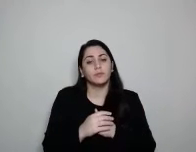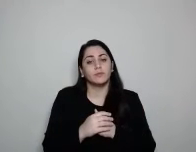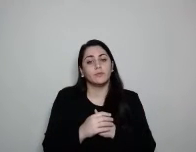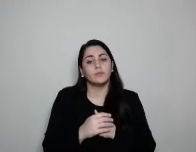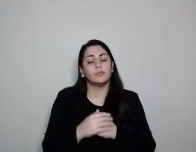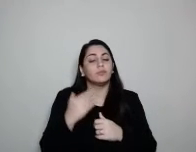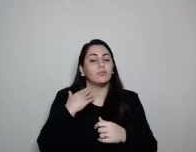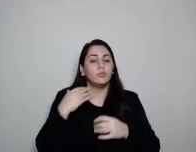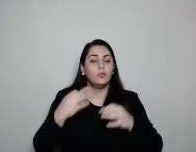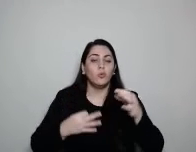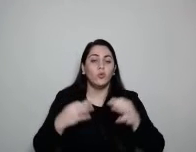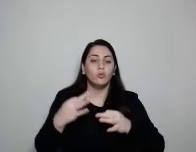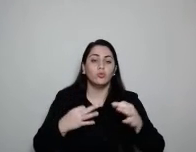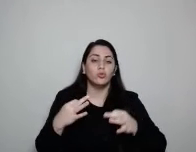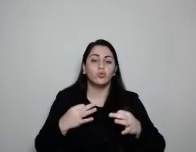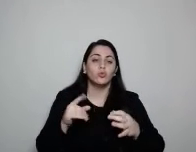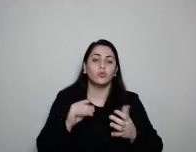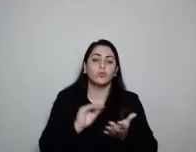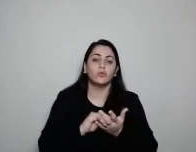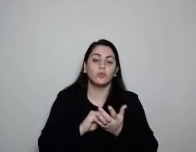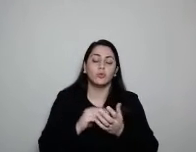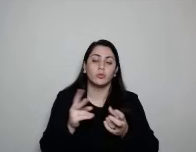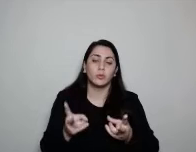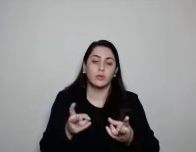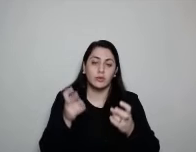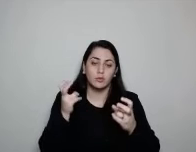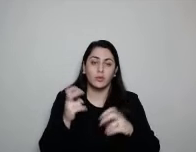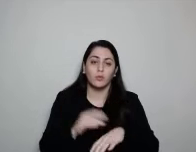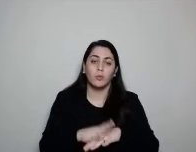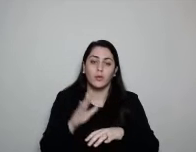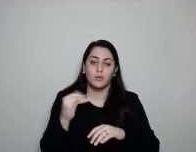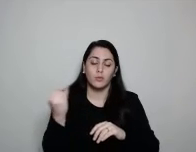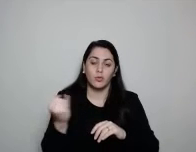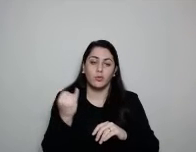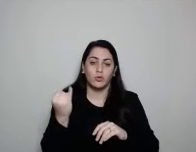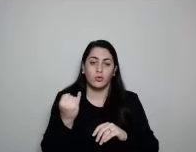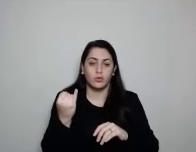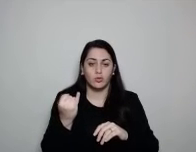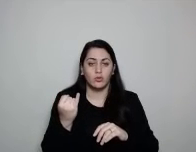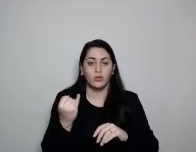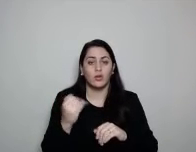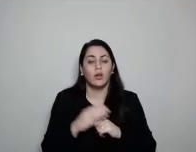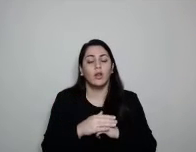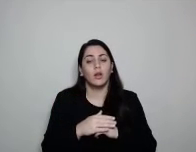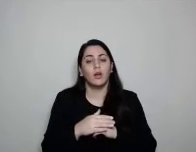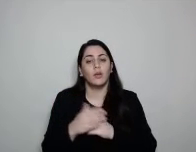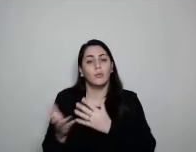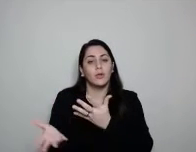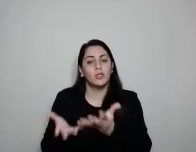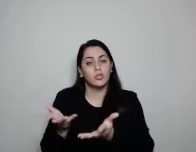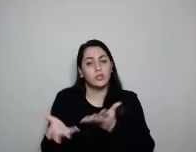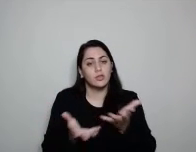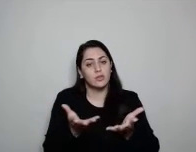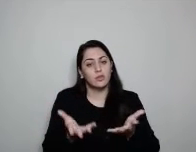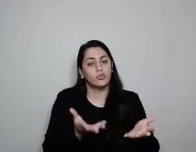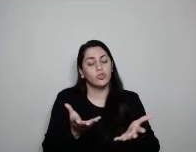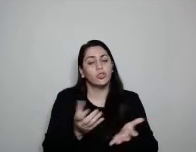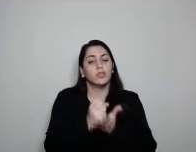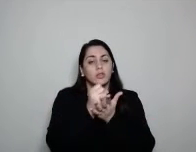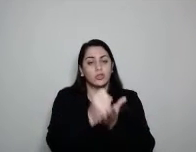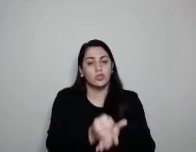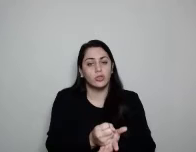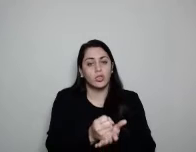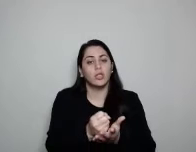primeiro grau não se atentou que o requisito mais importante, isto é, a efetiva prestação do serviço de assistência